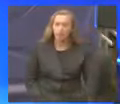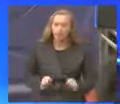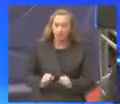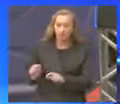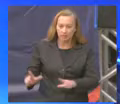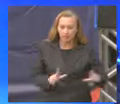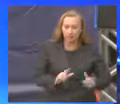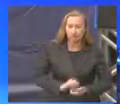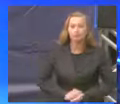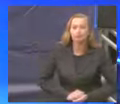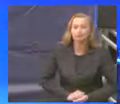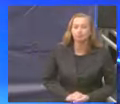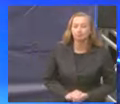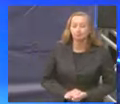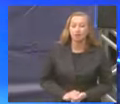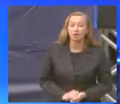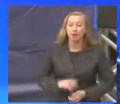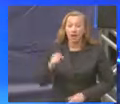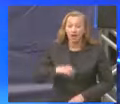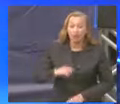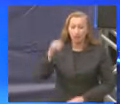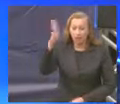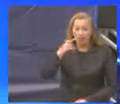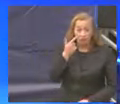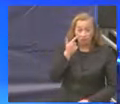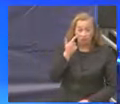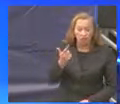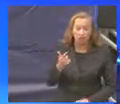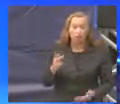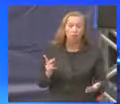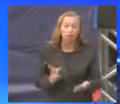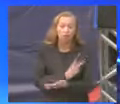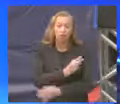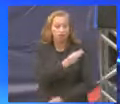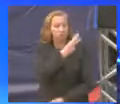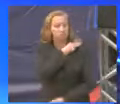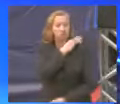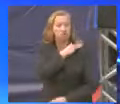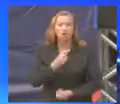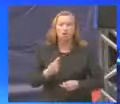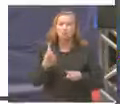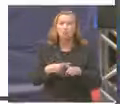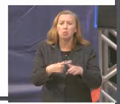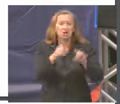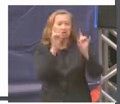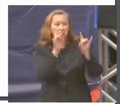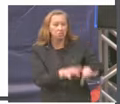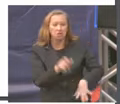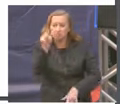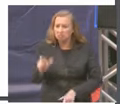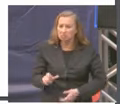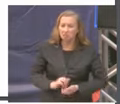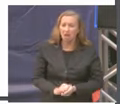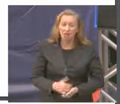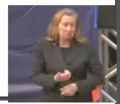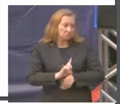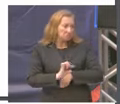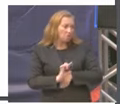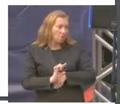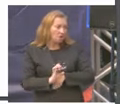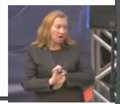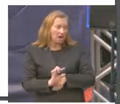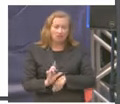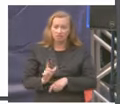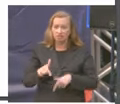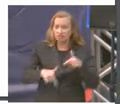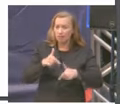passar. Aqui no Brasil, olha só, o que acontece no ensino médio? Por que o pessoal abandona? Ah, porque não tinha horário de trabalho compatível